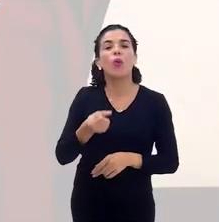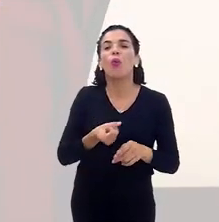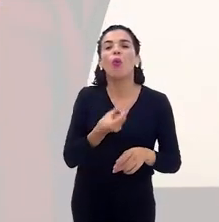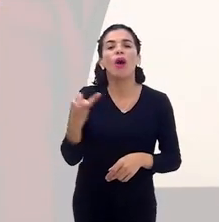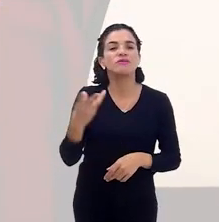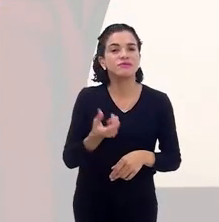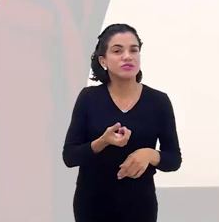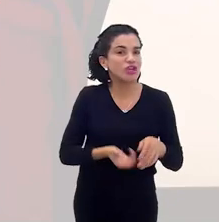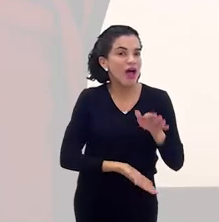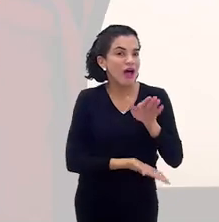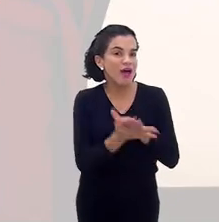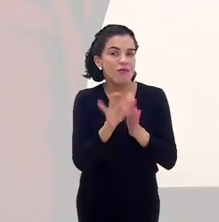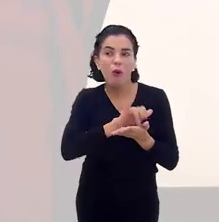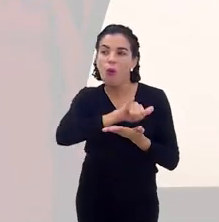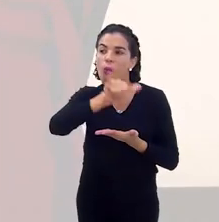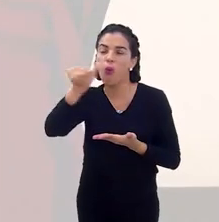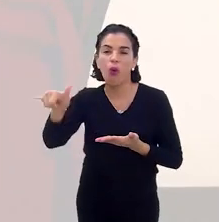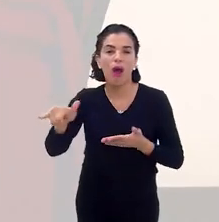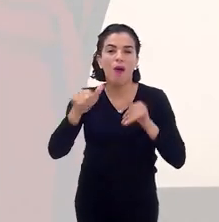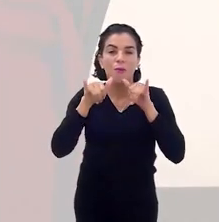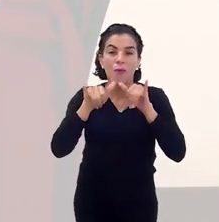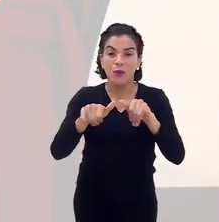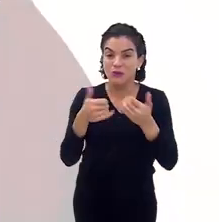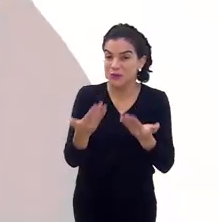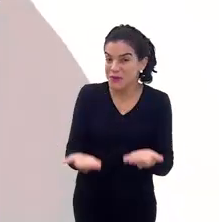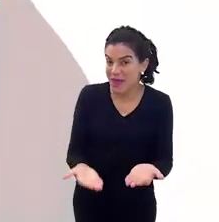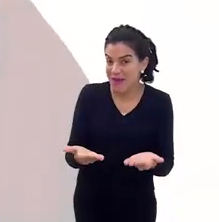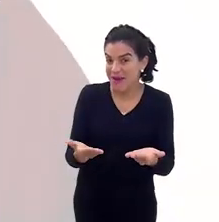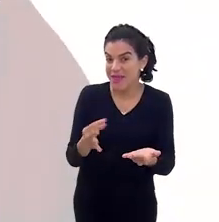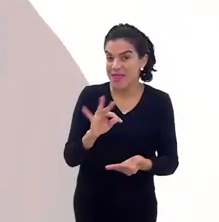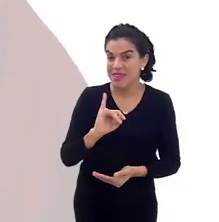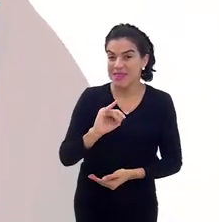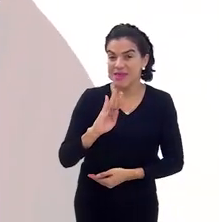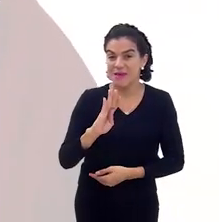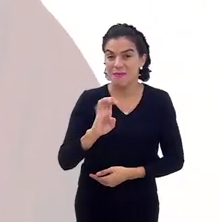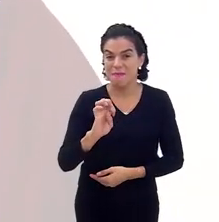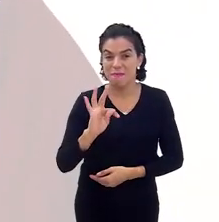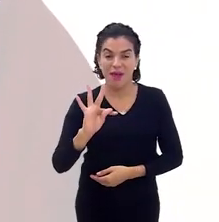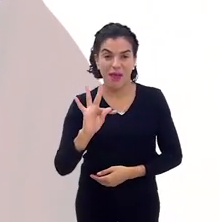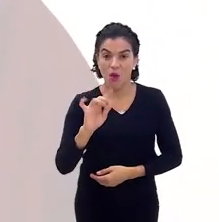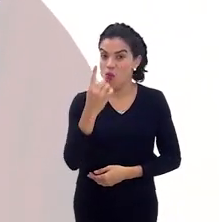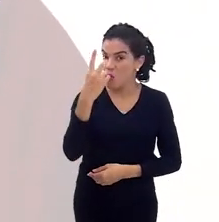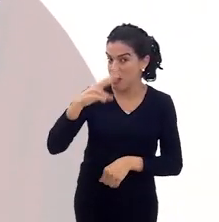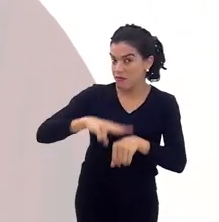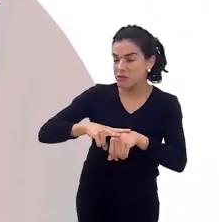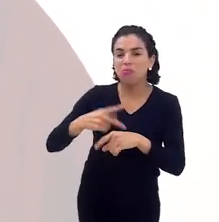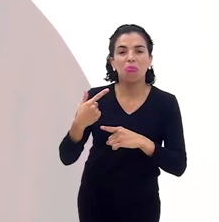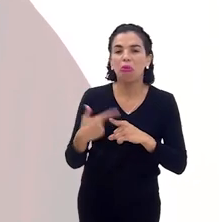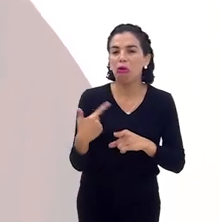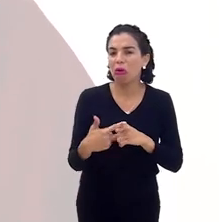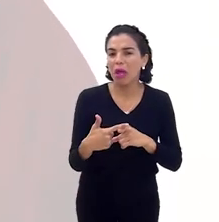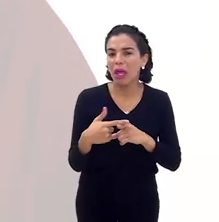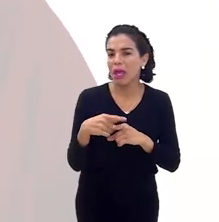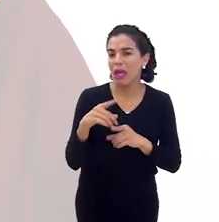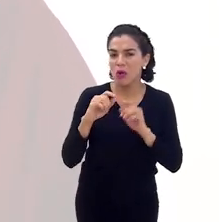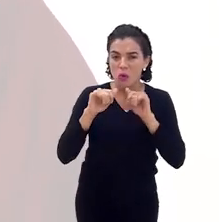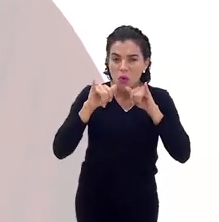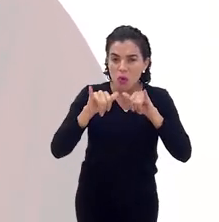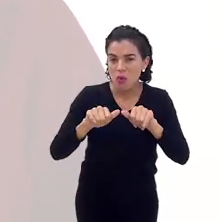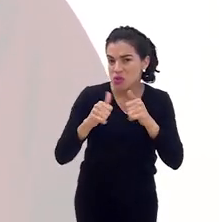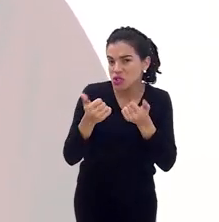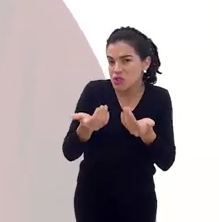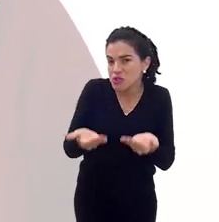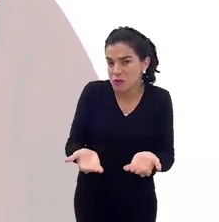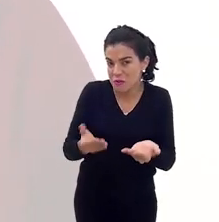Tibete? Então, é bom a gente esclarecer. Eu, para o Tibete, eu fui uma vez. Certo. Por quê? Porque o Tibete